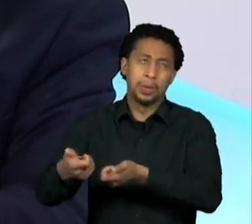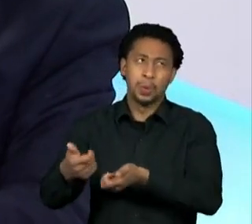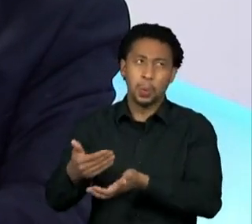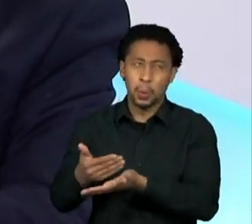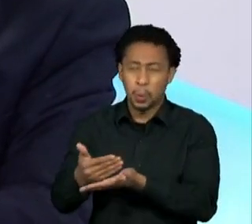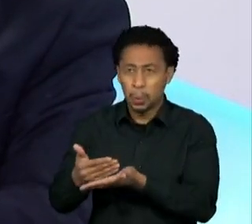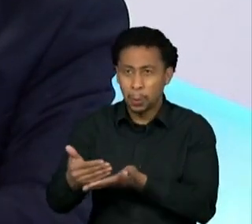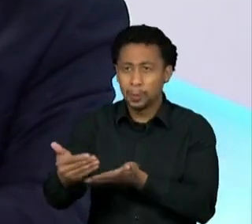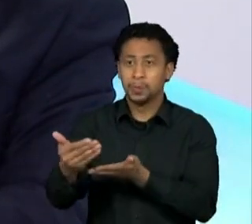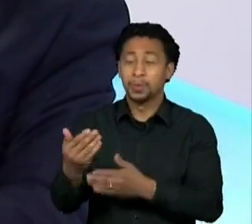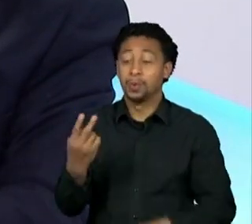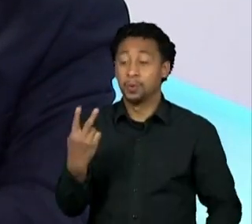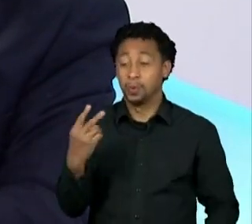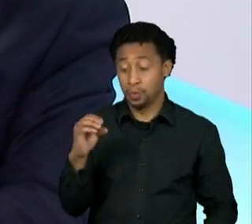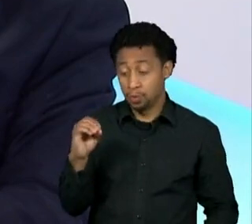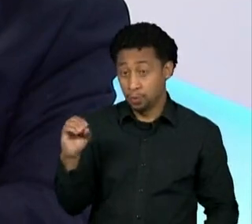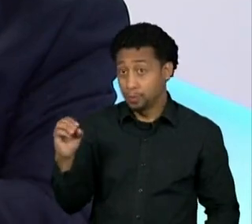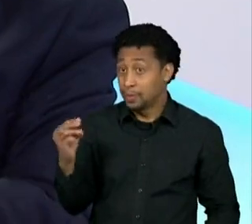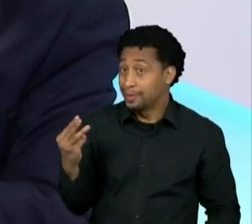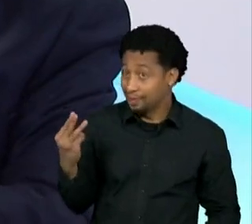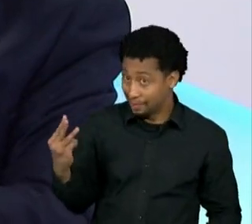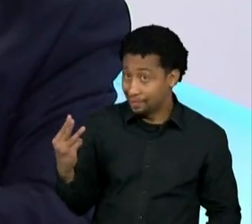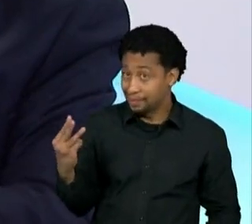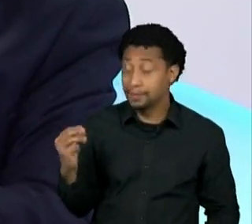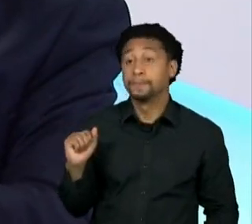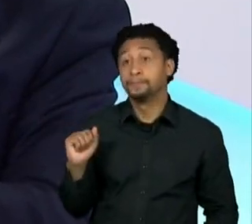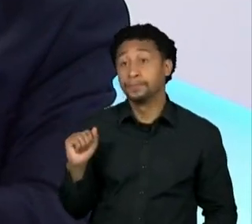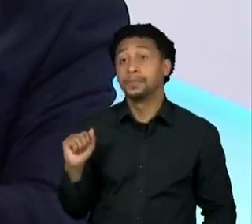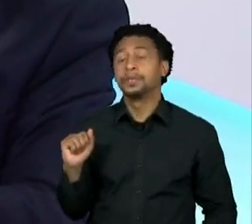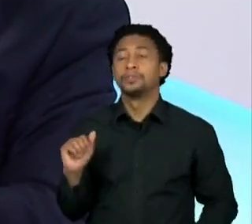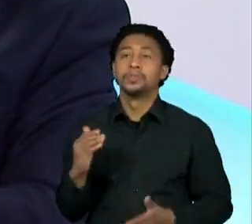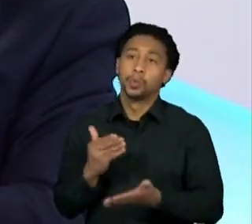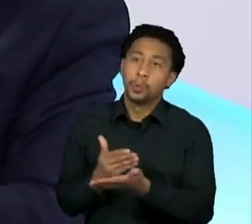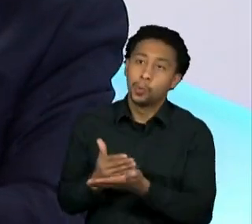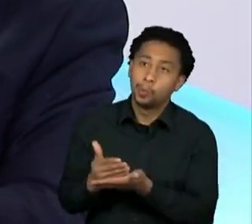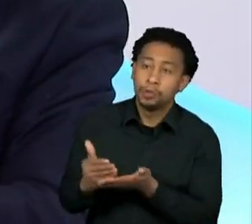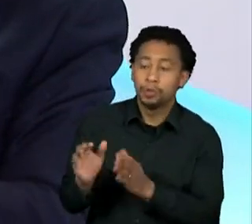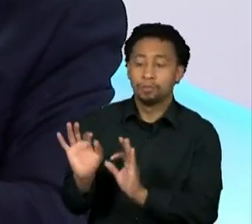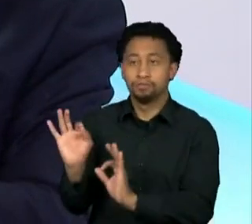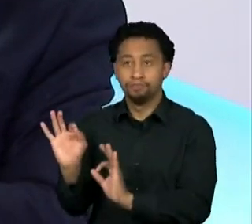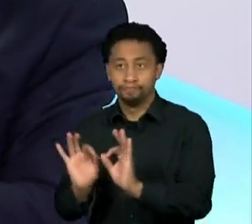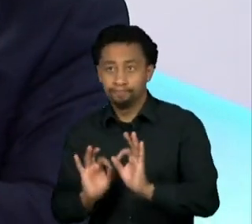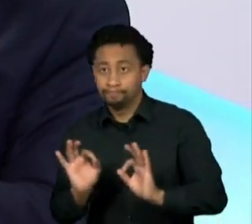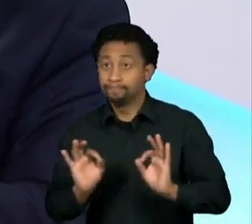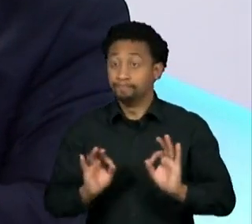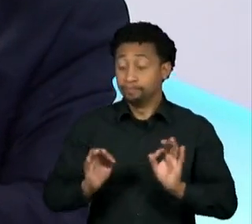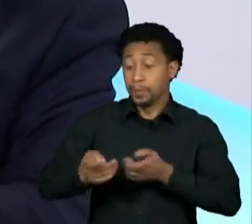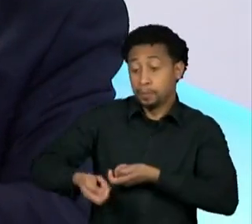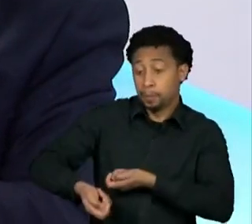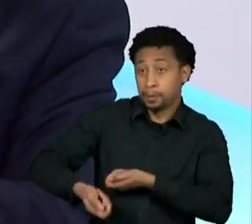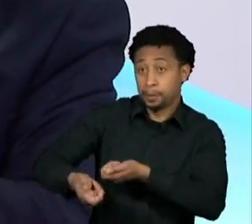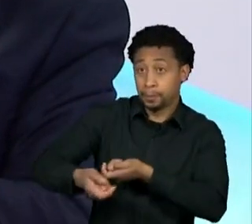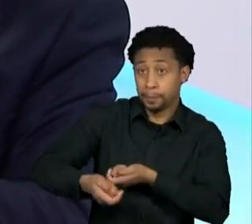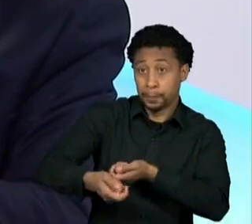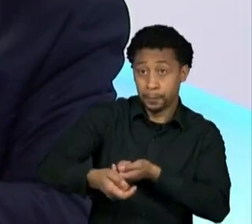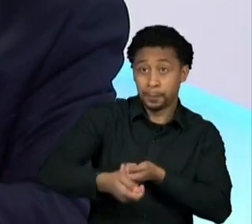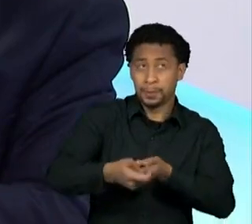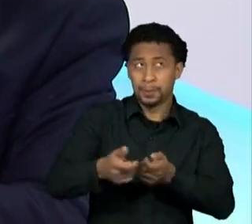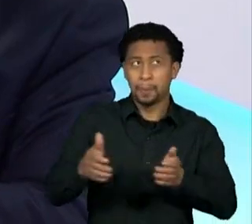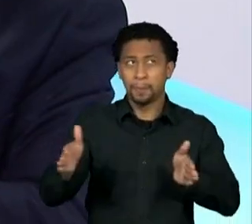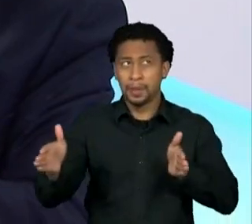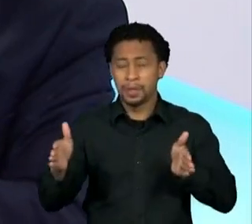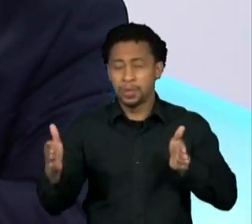2003 na verdade nós começamos a fazer essas transferências diretas de renda na virada